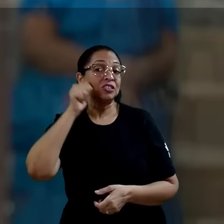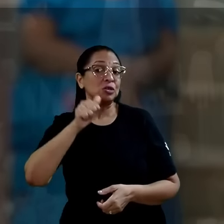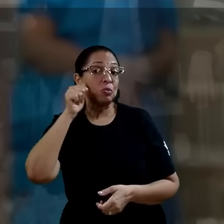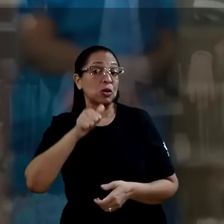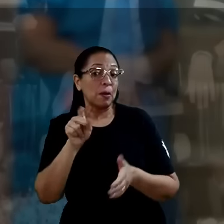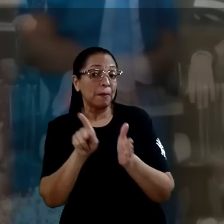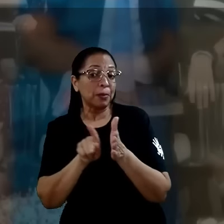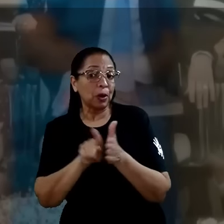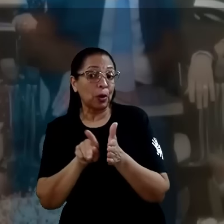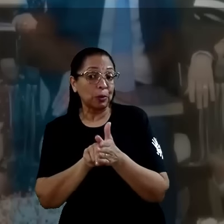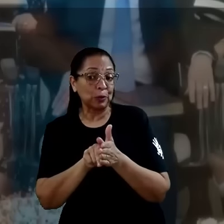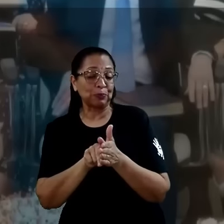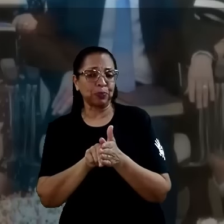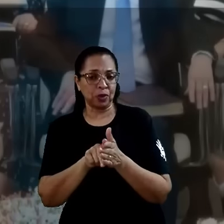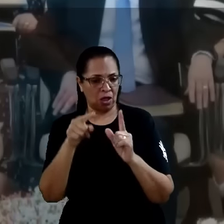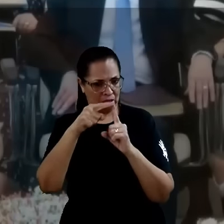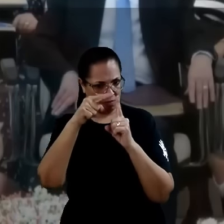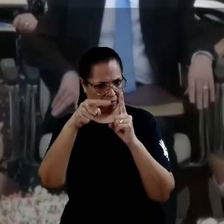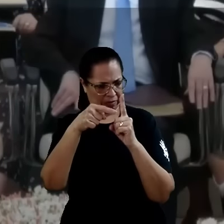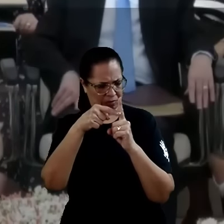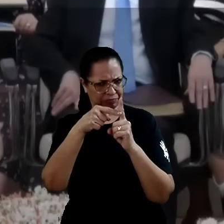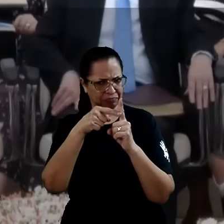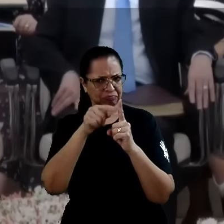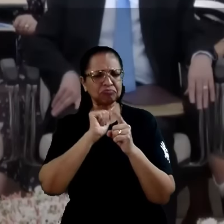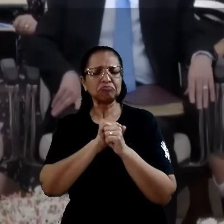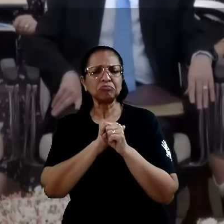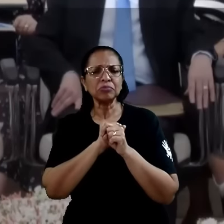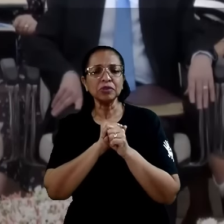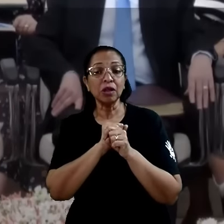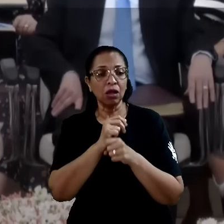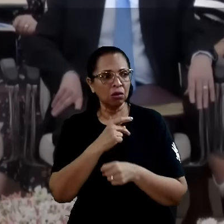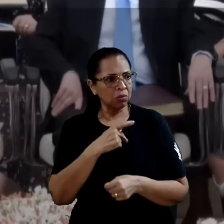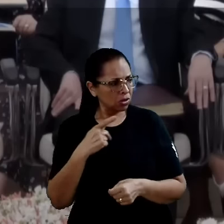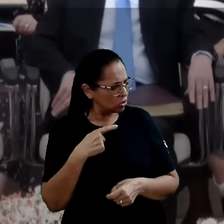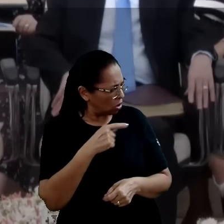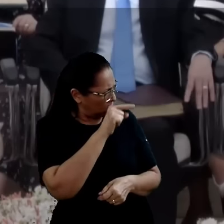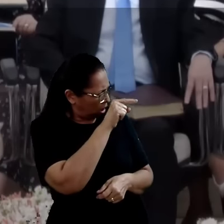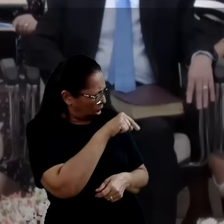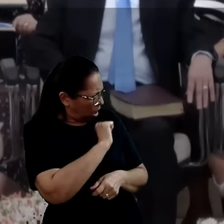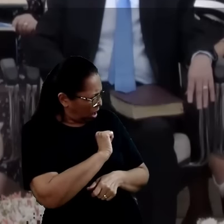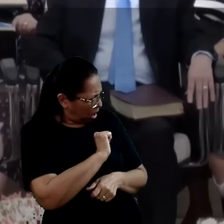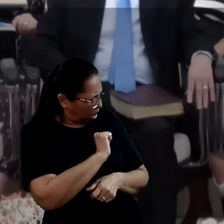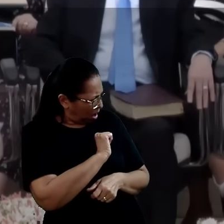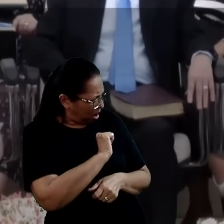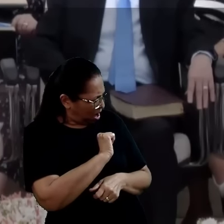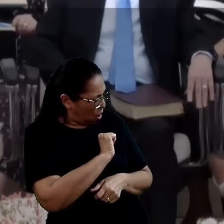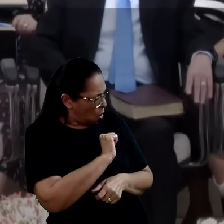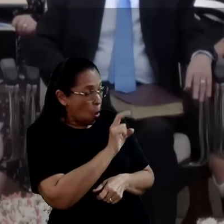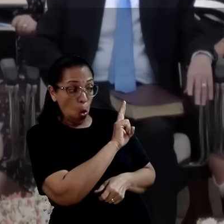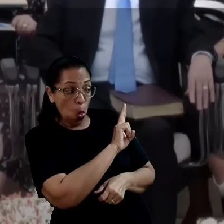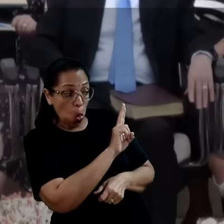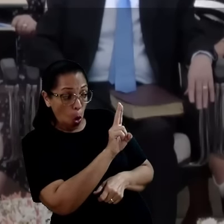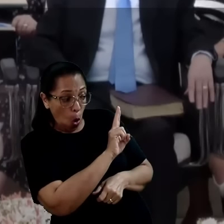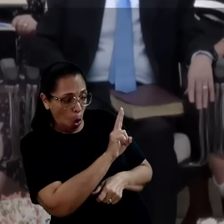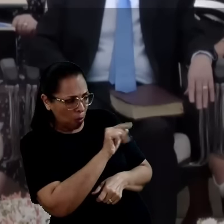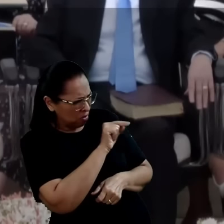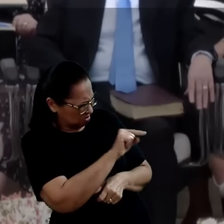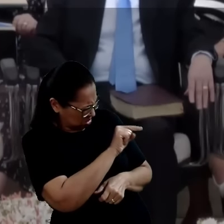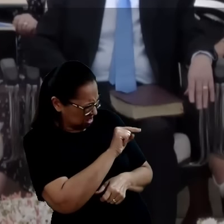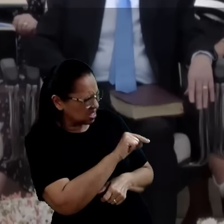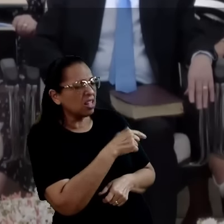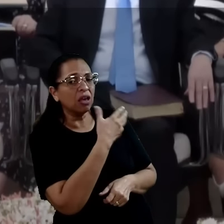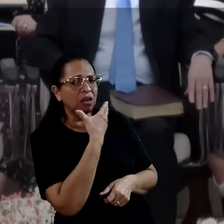herdeiro ou é herdeira ela disse é herdeiro o nome dele é Tito falei que lindo e a mãe ficou tão